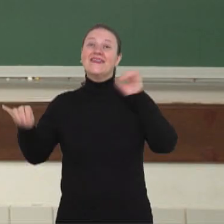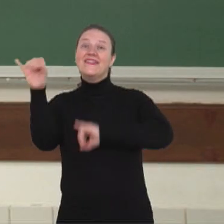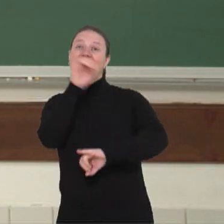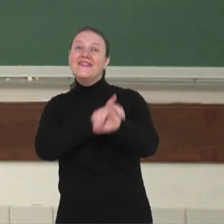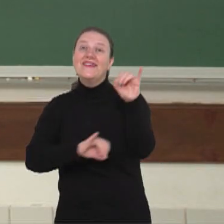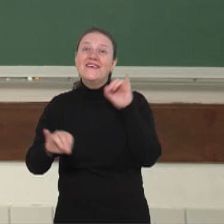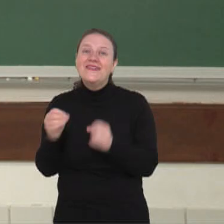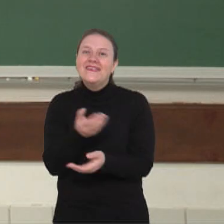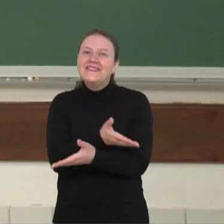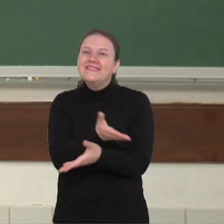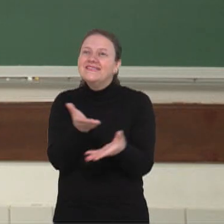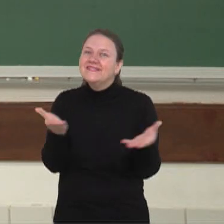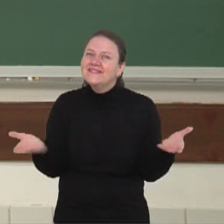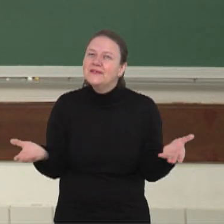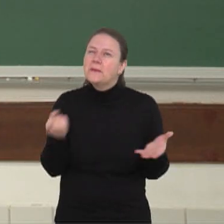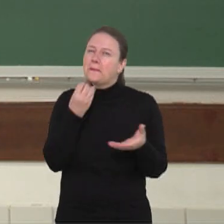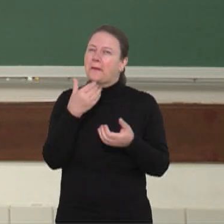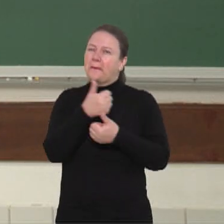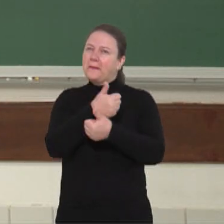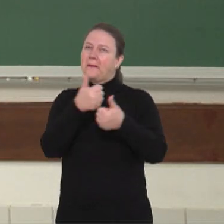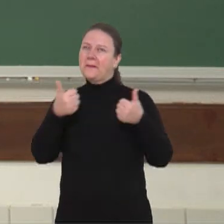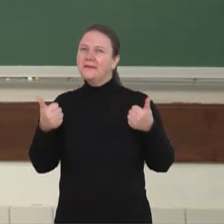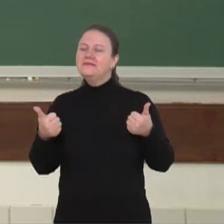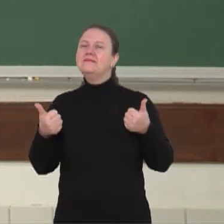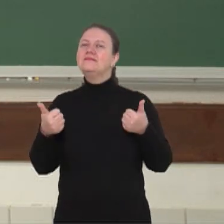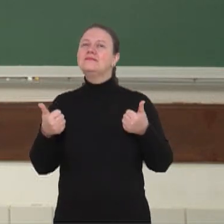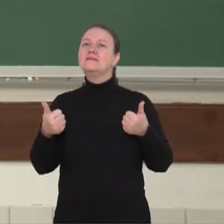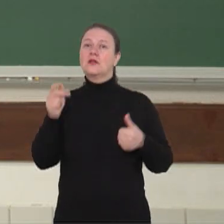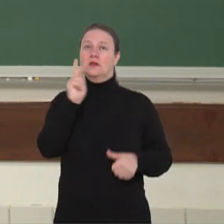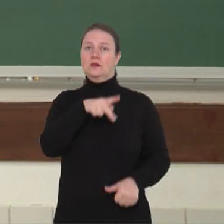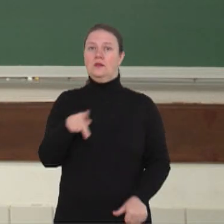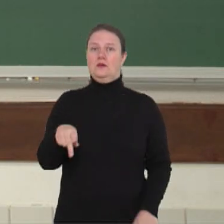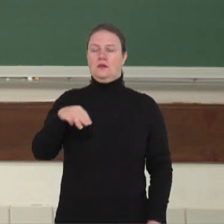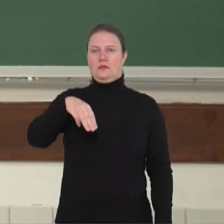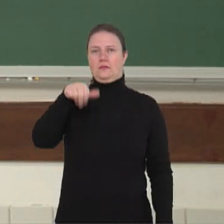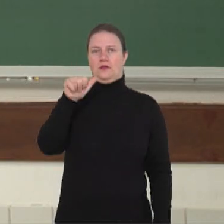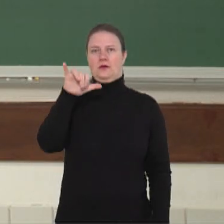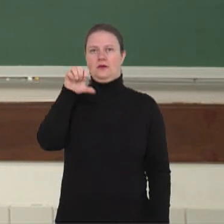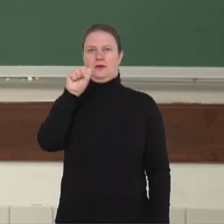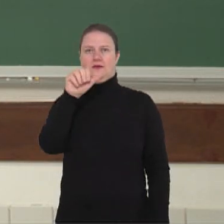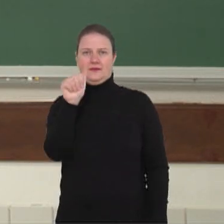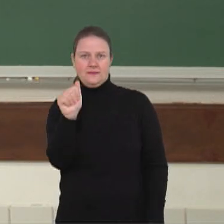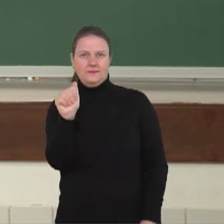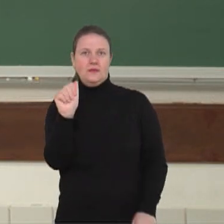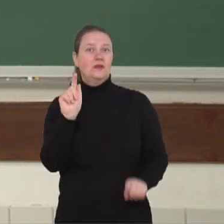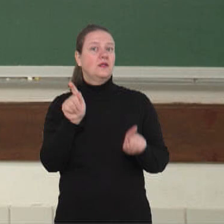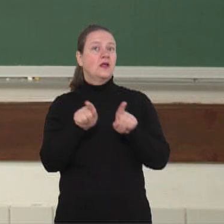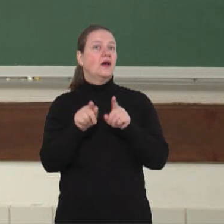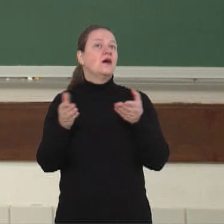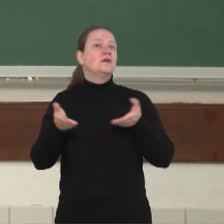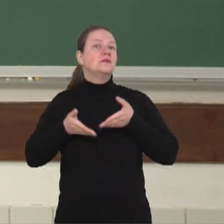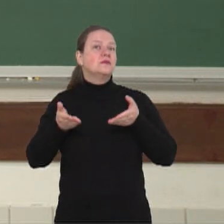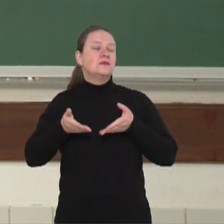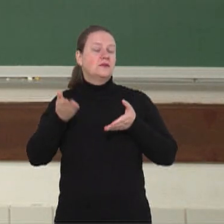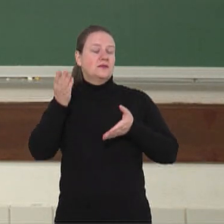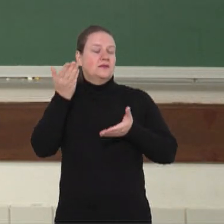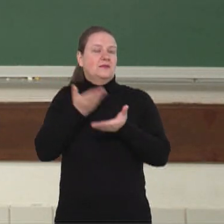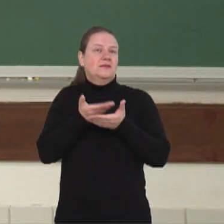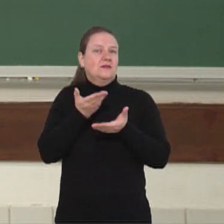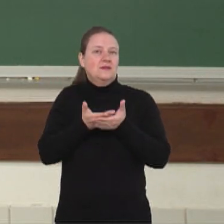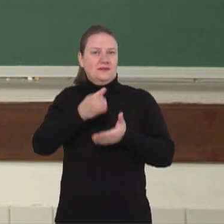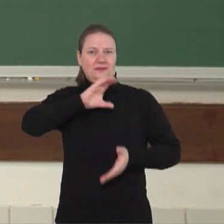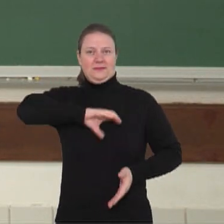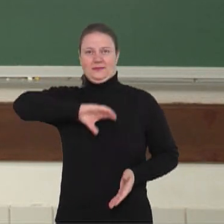Olá, pessoal! Tudo bem com vocês? Sou a professora Maísa e estou acompanhando vocês nas aulas de língua